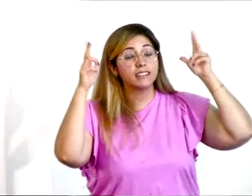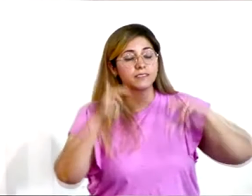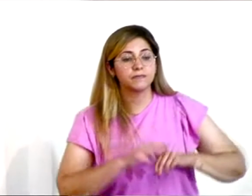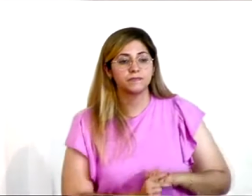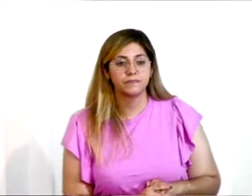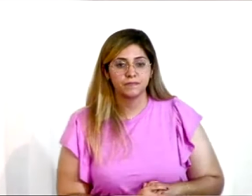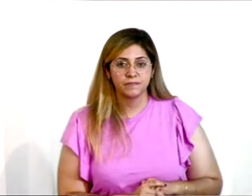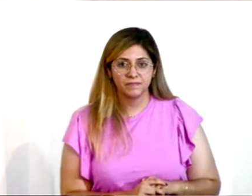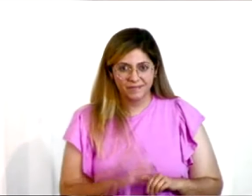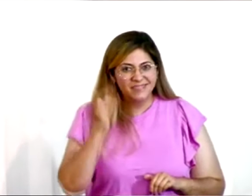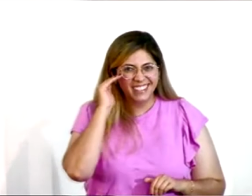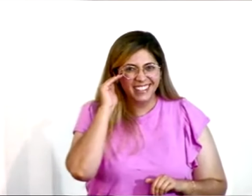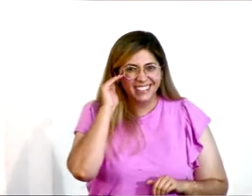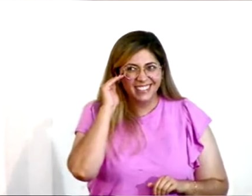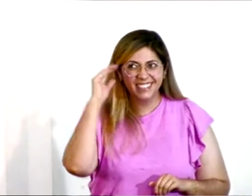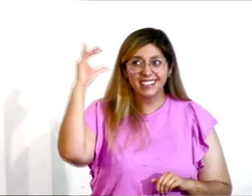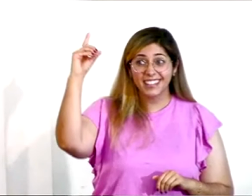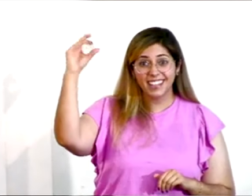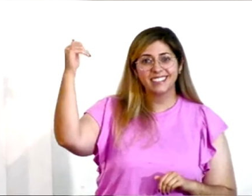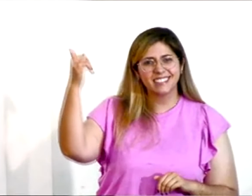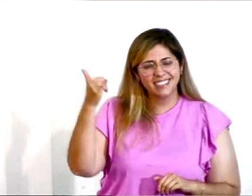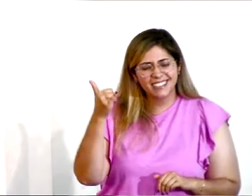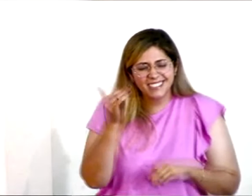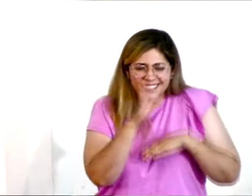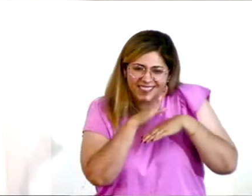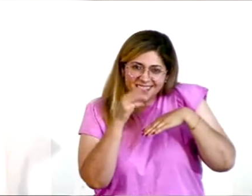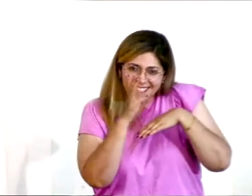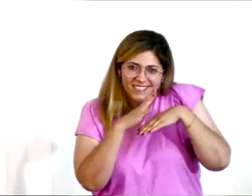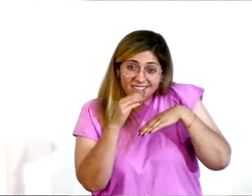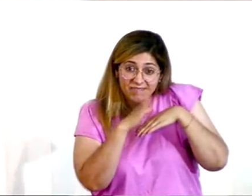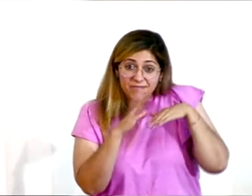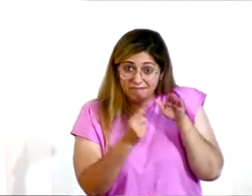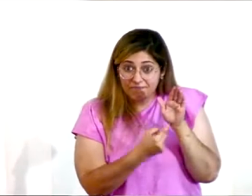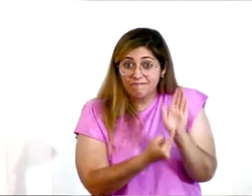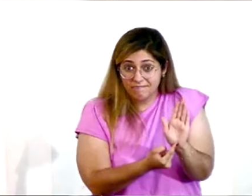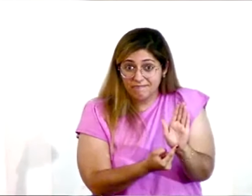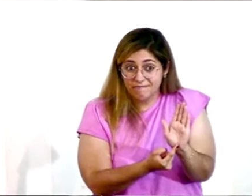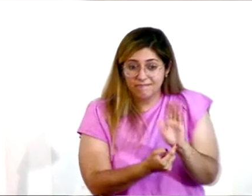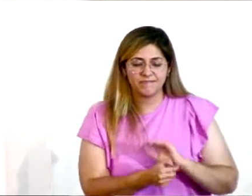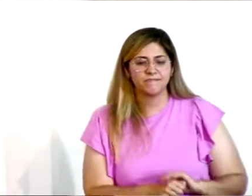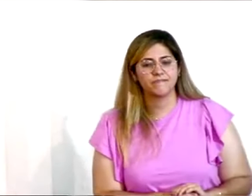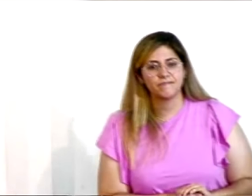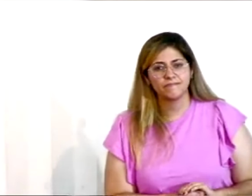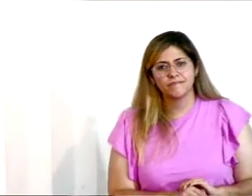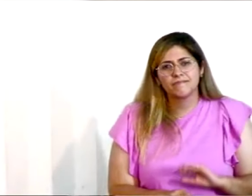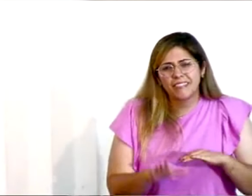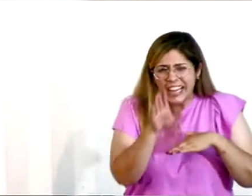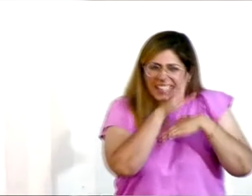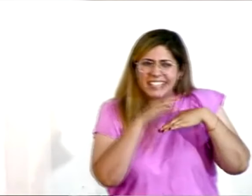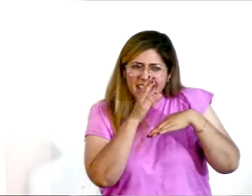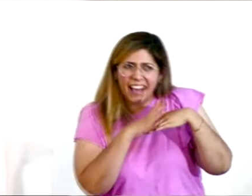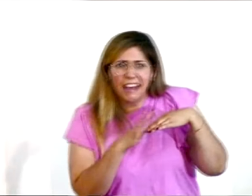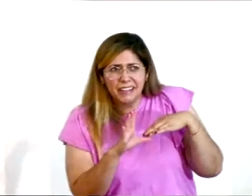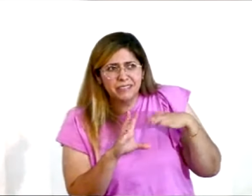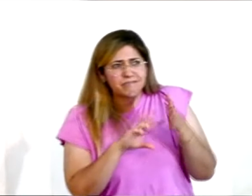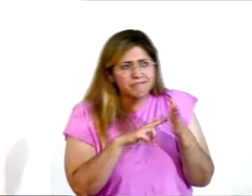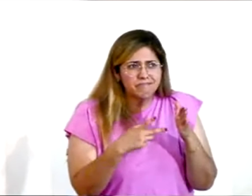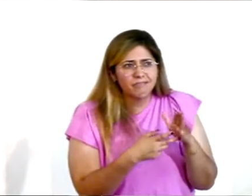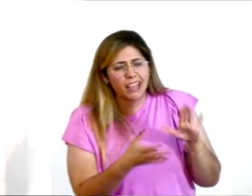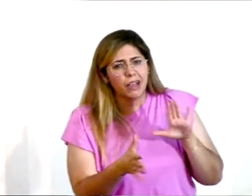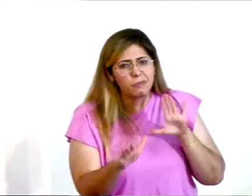São formas de Deus falar com carinho. É um jeito, carinho não é uma palavra própria para o texto bíblico, mas